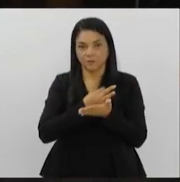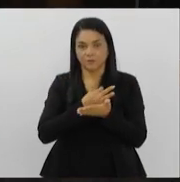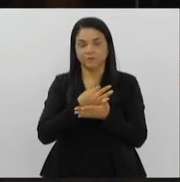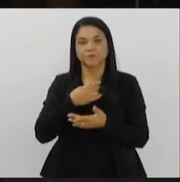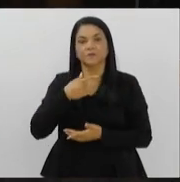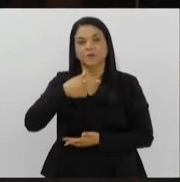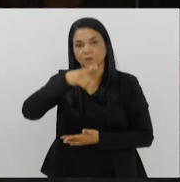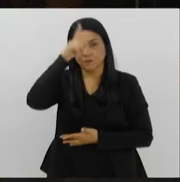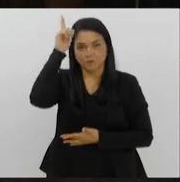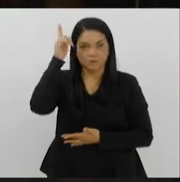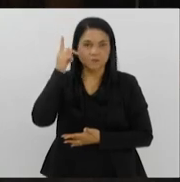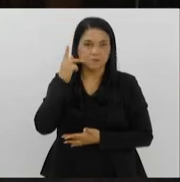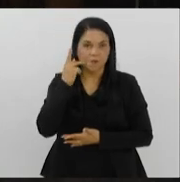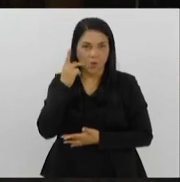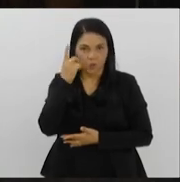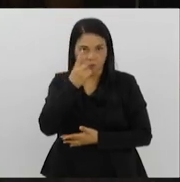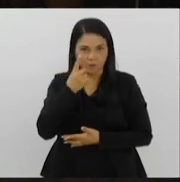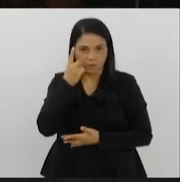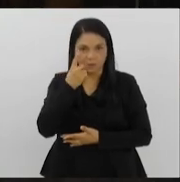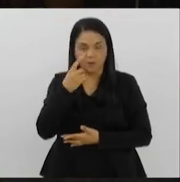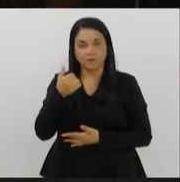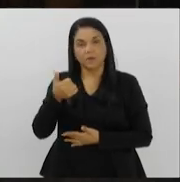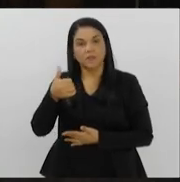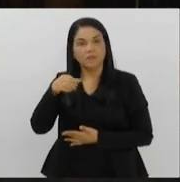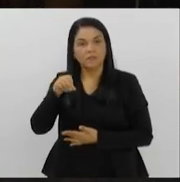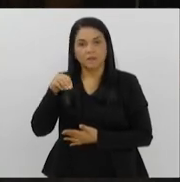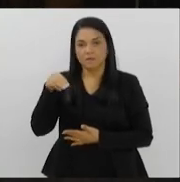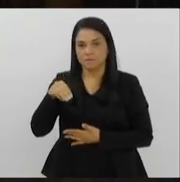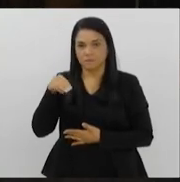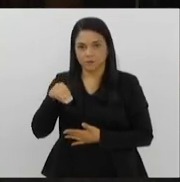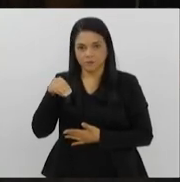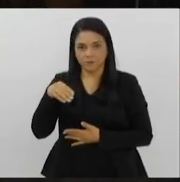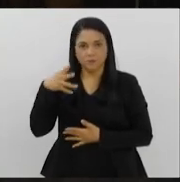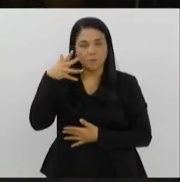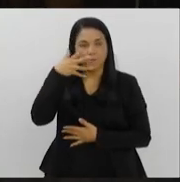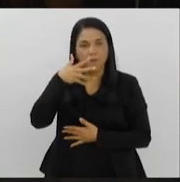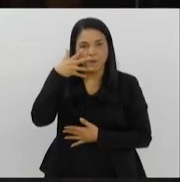Rocha. Vossa Excelência dispõe de 10 minutos no tempo regimental.